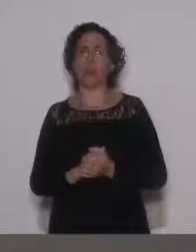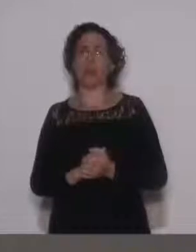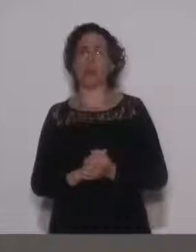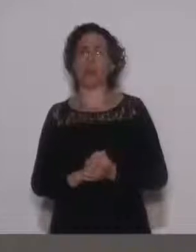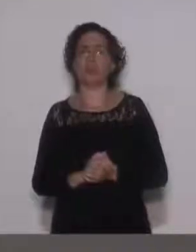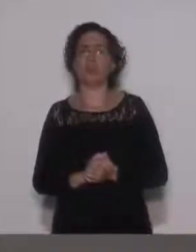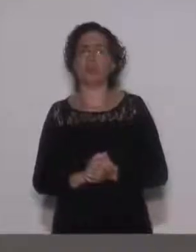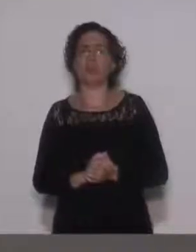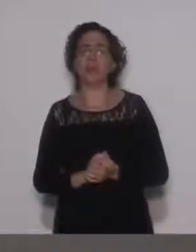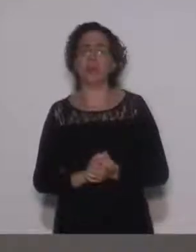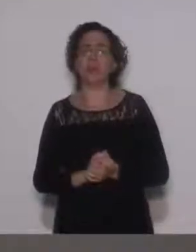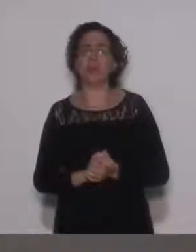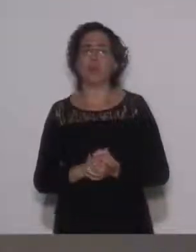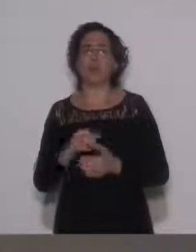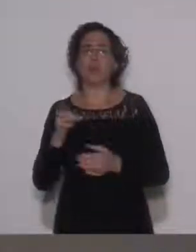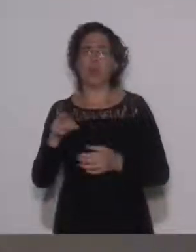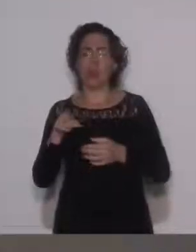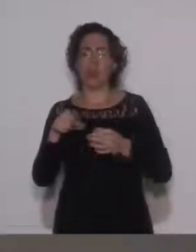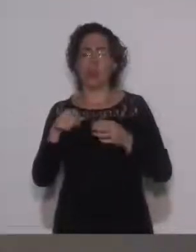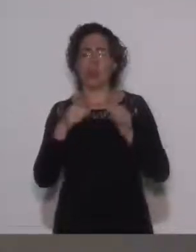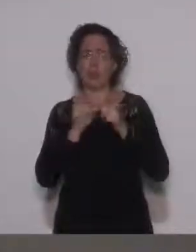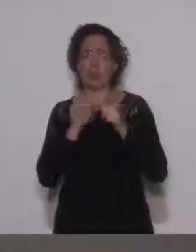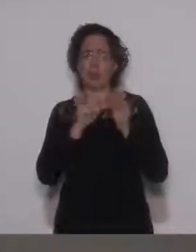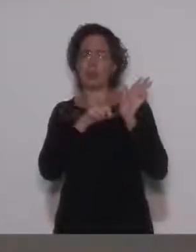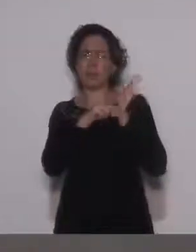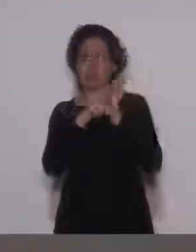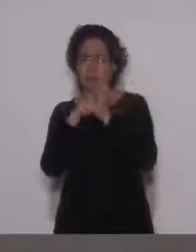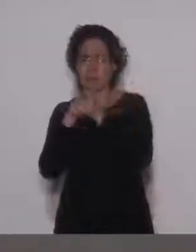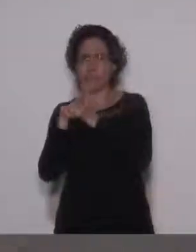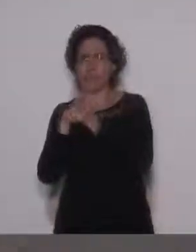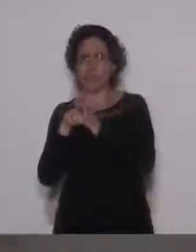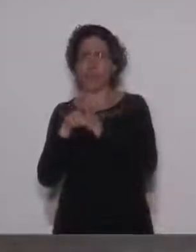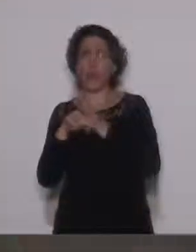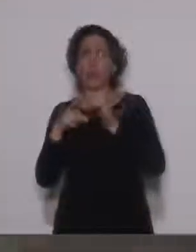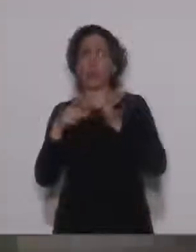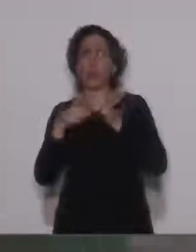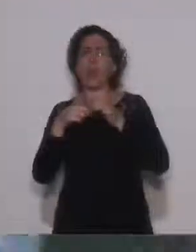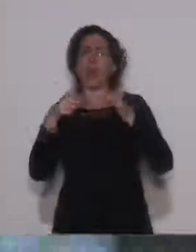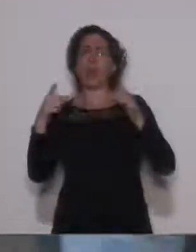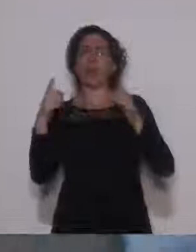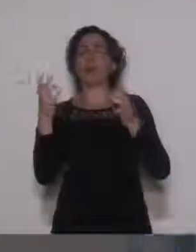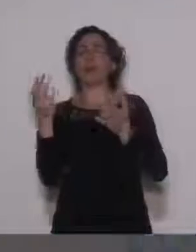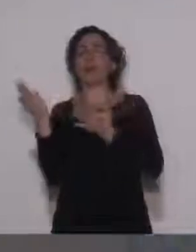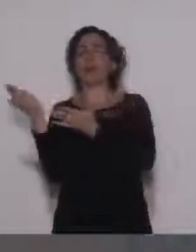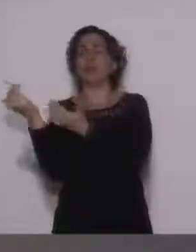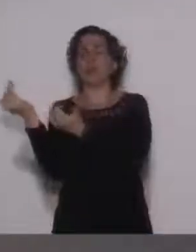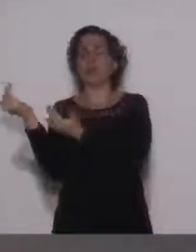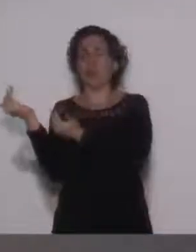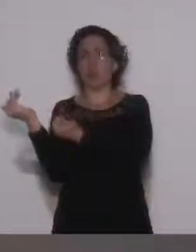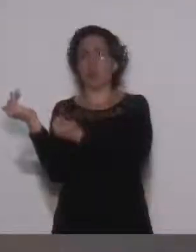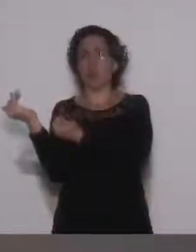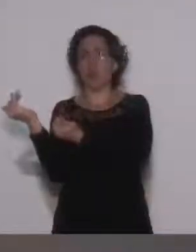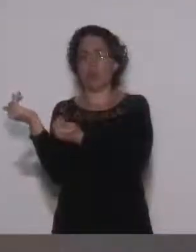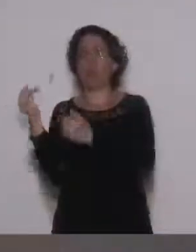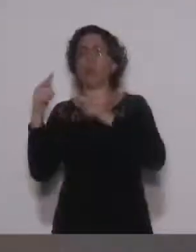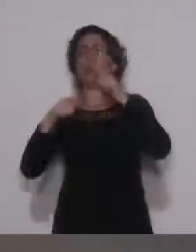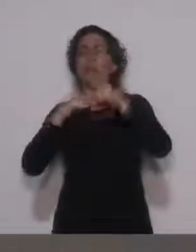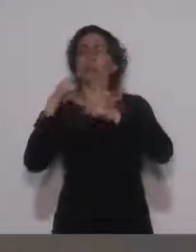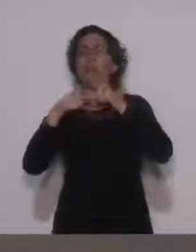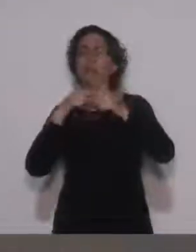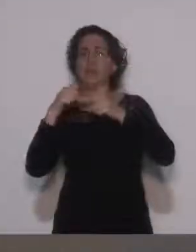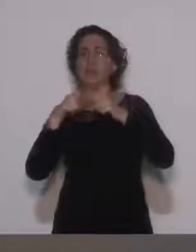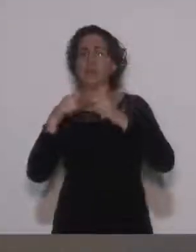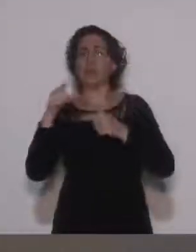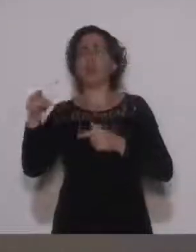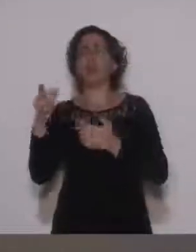qualquer pré-julgamento. Ela faz a seguinte pesquisa: maiores opções dos jovens no mercado de trabalho. Quais